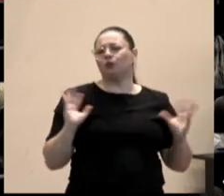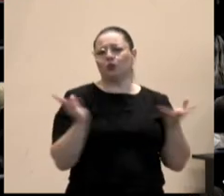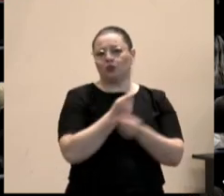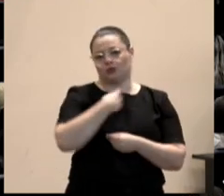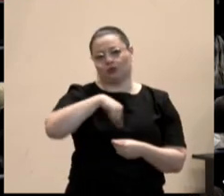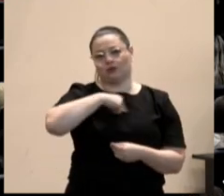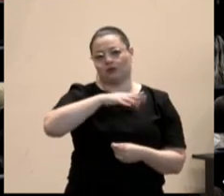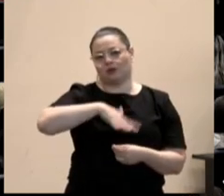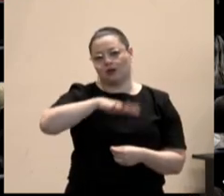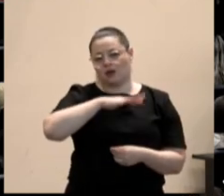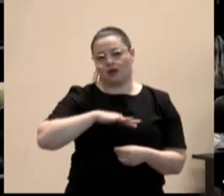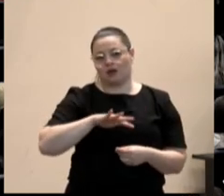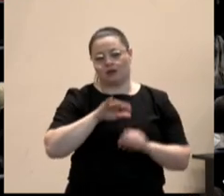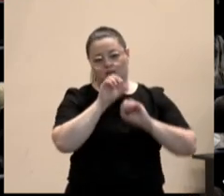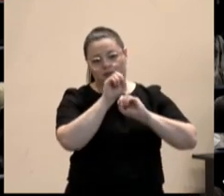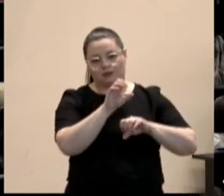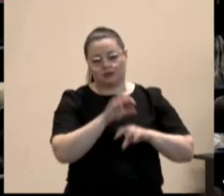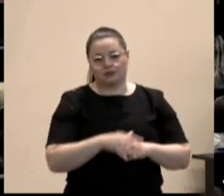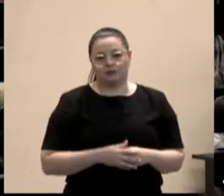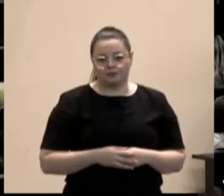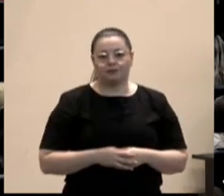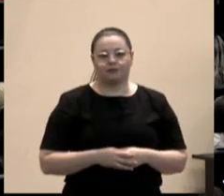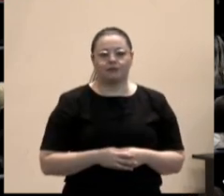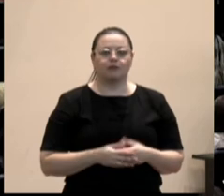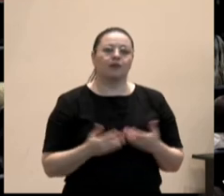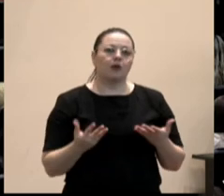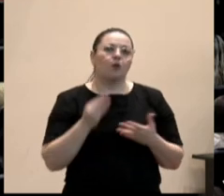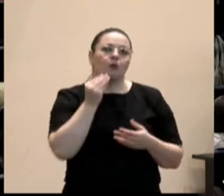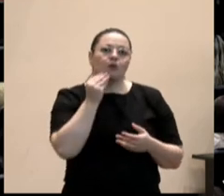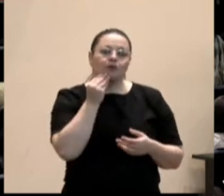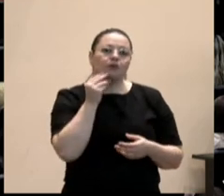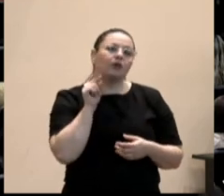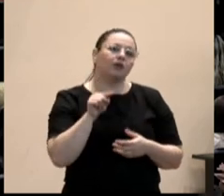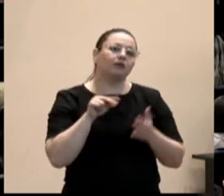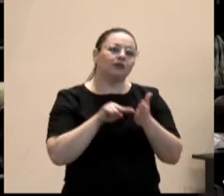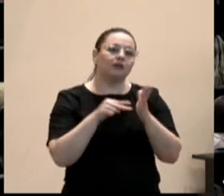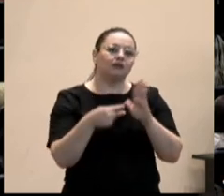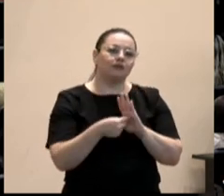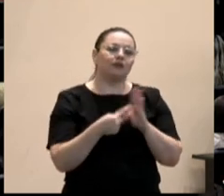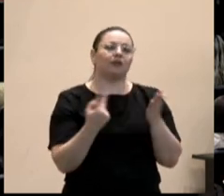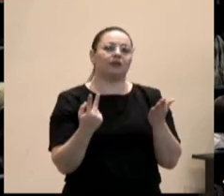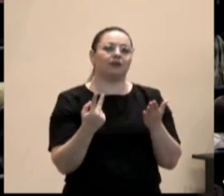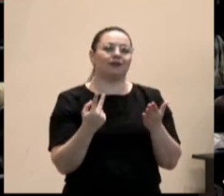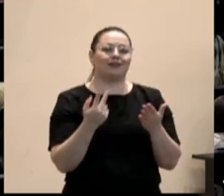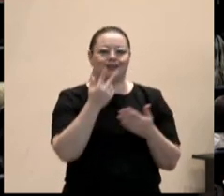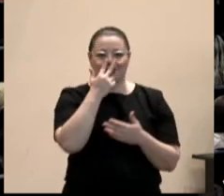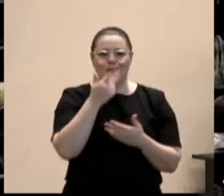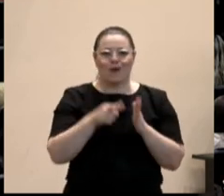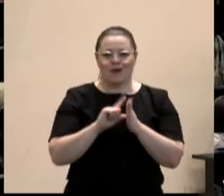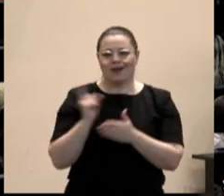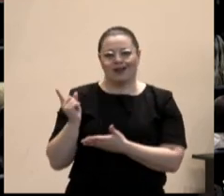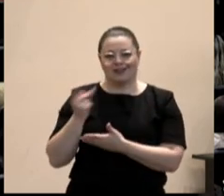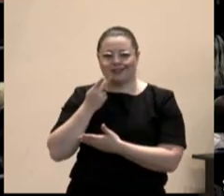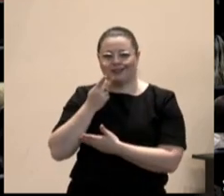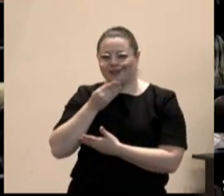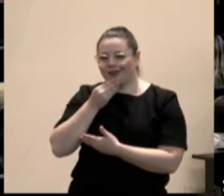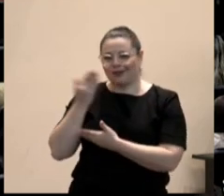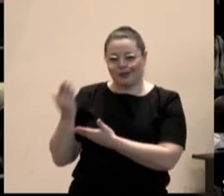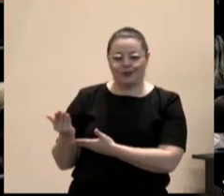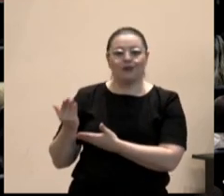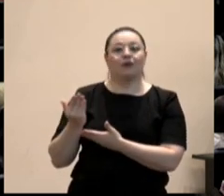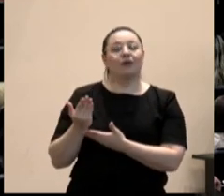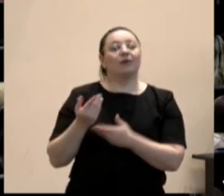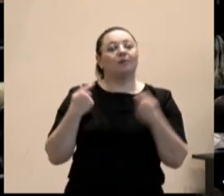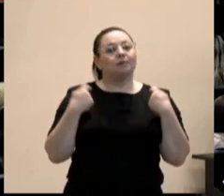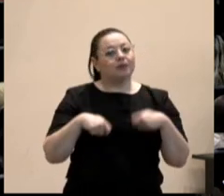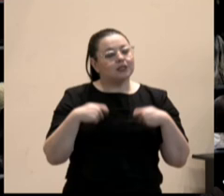educação. É claro que isso significa que devemos, como o Evandro termina sua fala, digamos que isso não significa